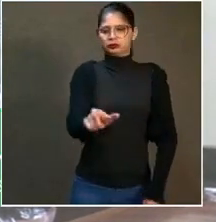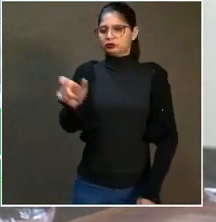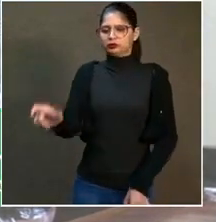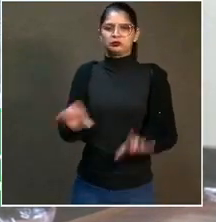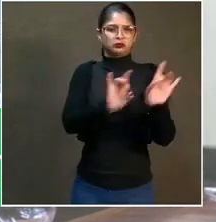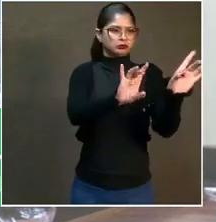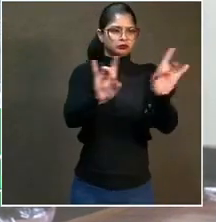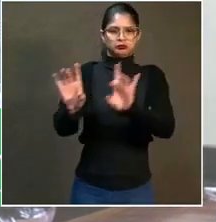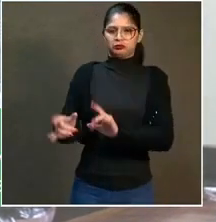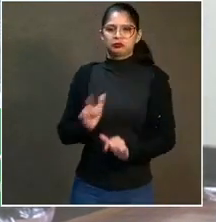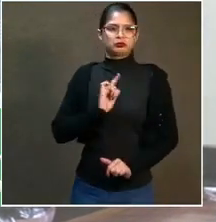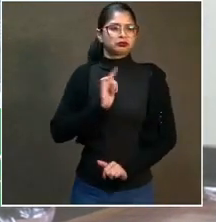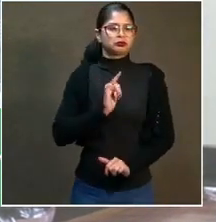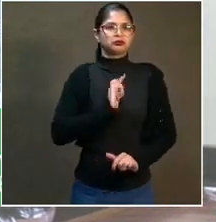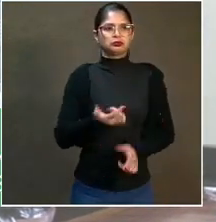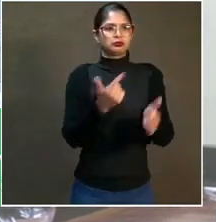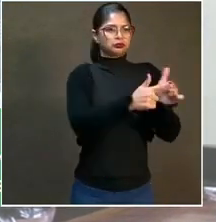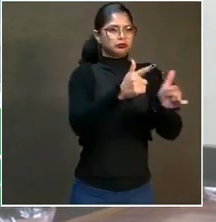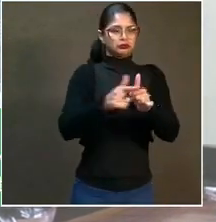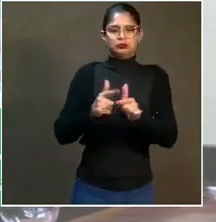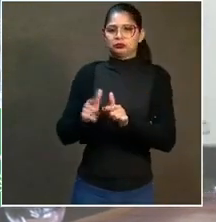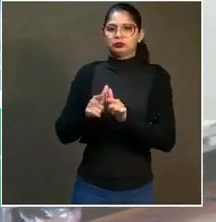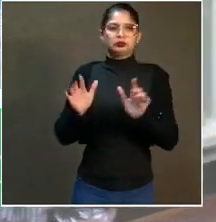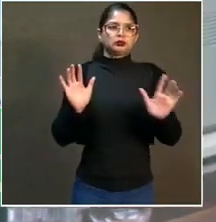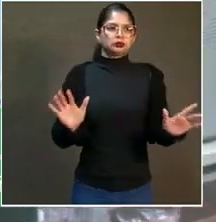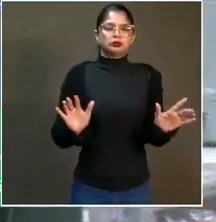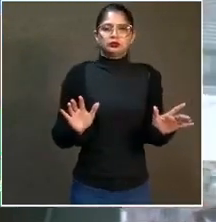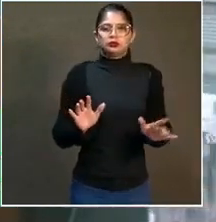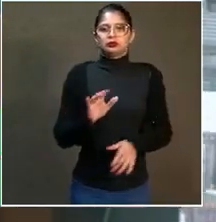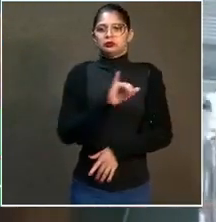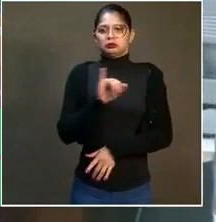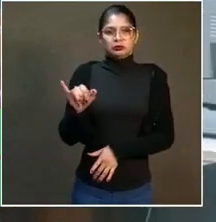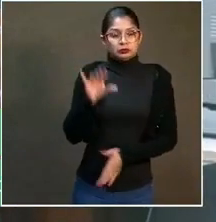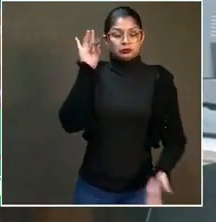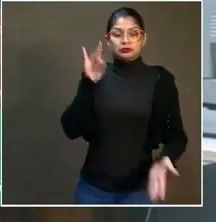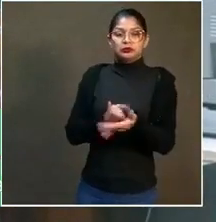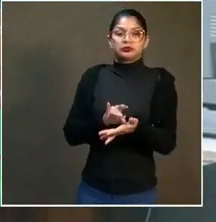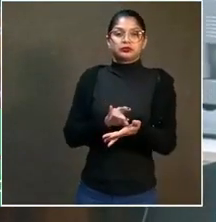Qualquer um de nós pode passar por situações que,